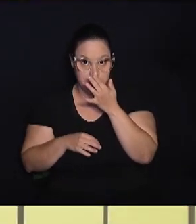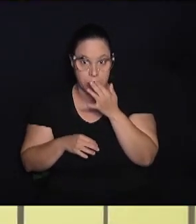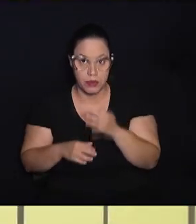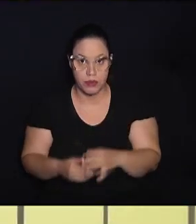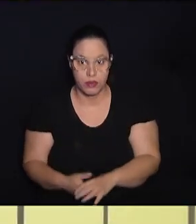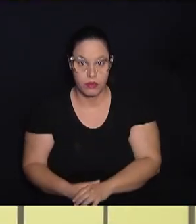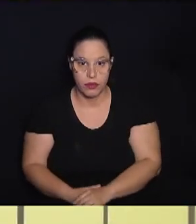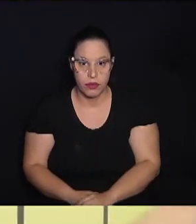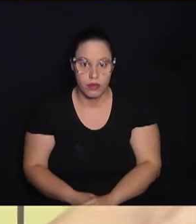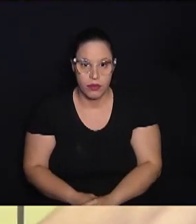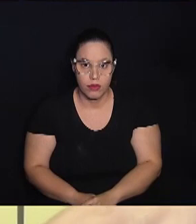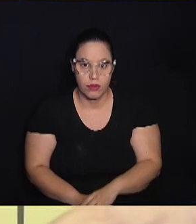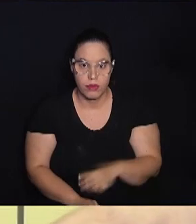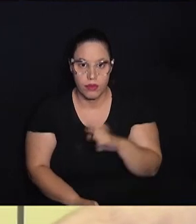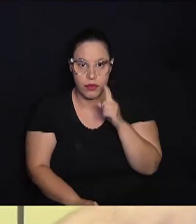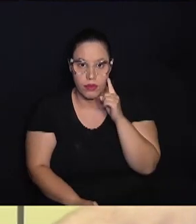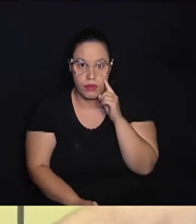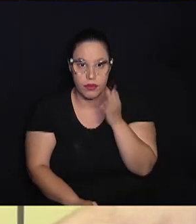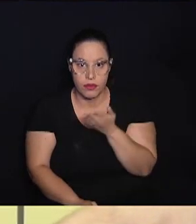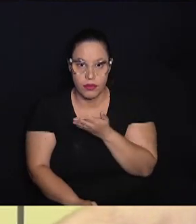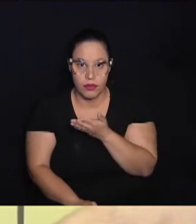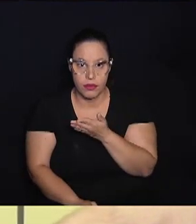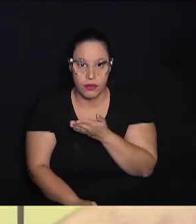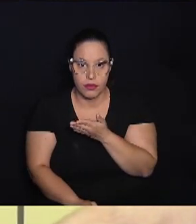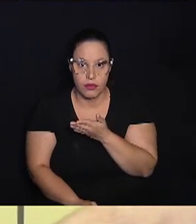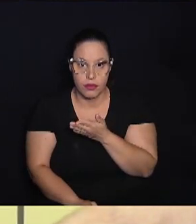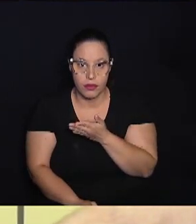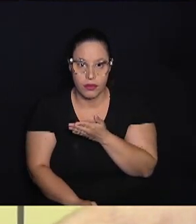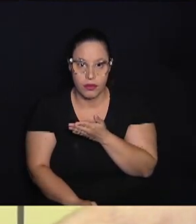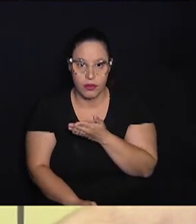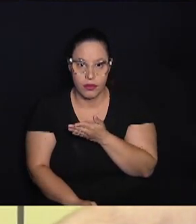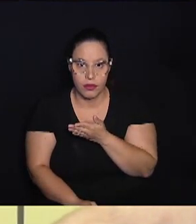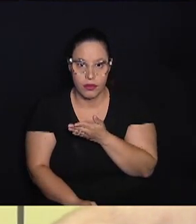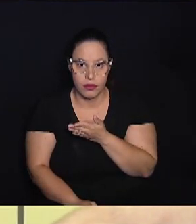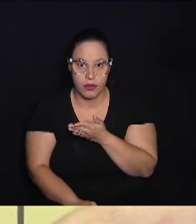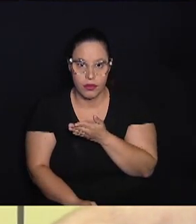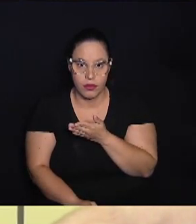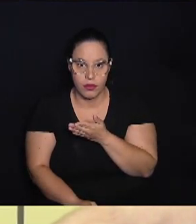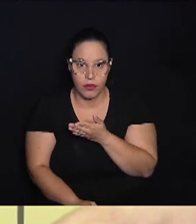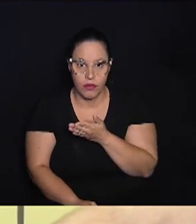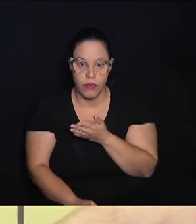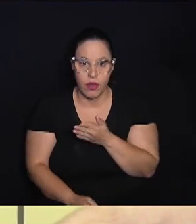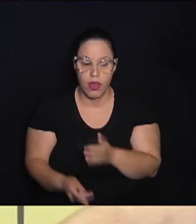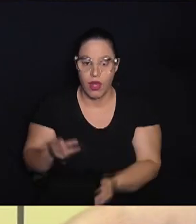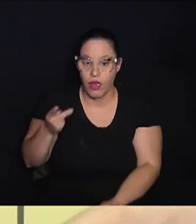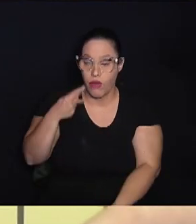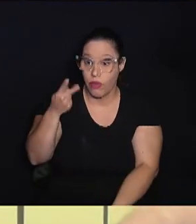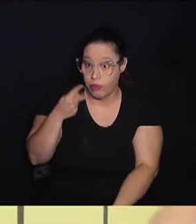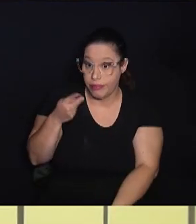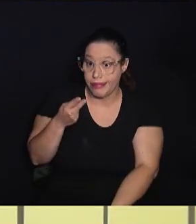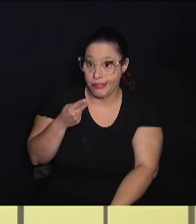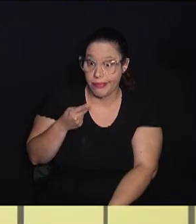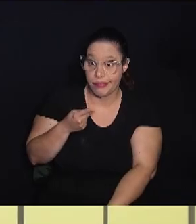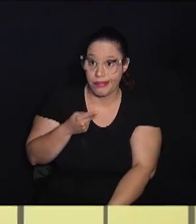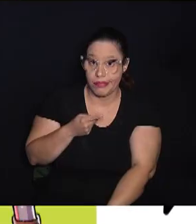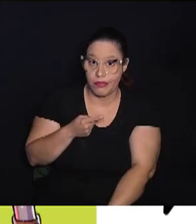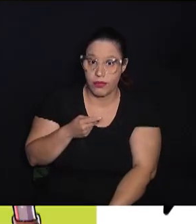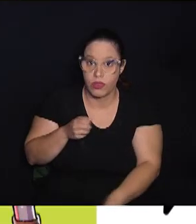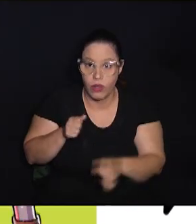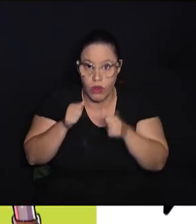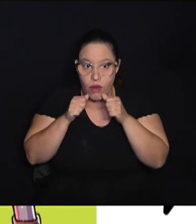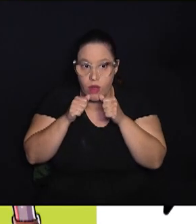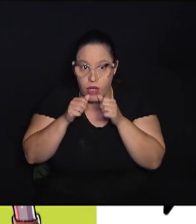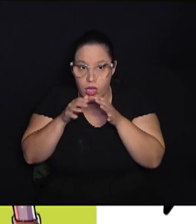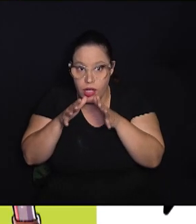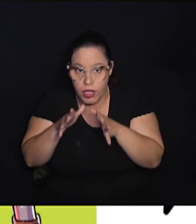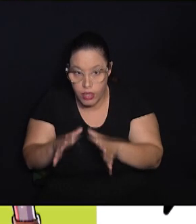justamente e justamente eh e justamente falar eh dessa espalhar linguagem dos